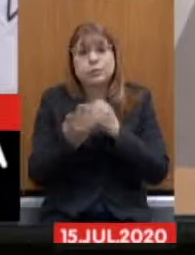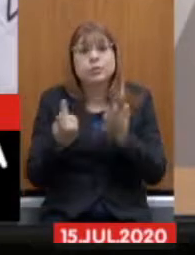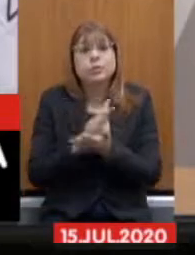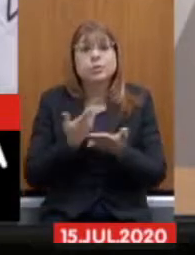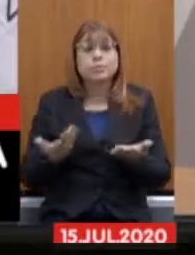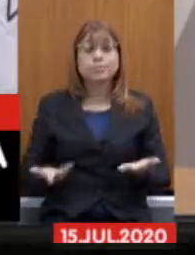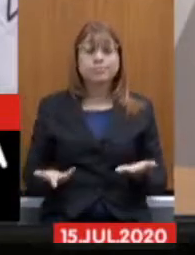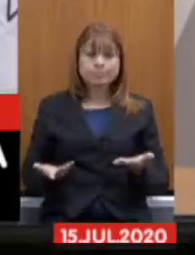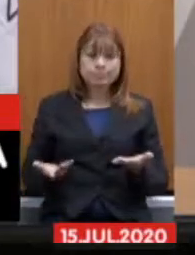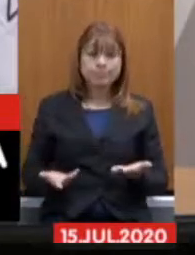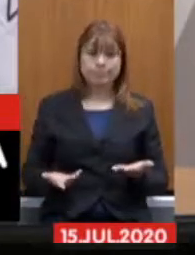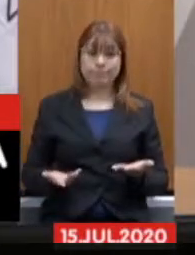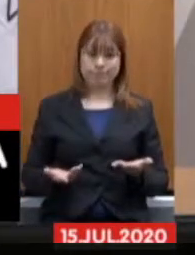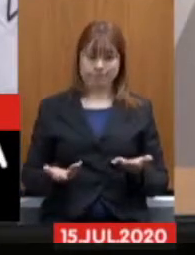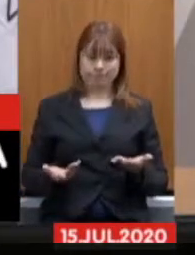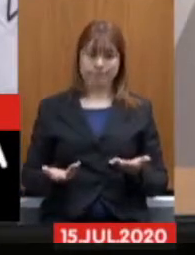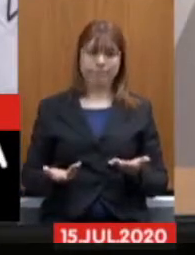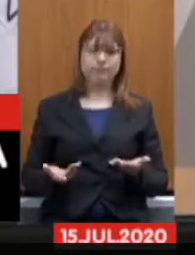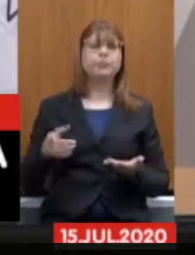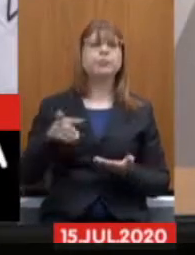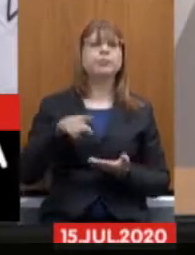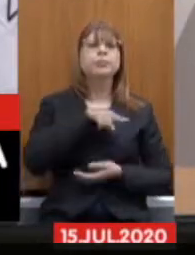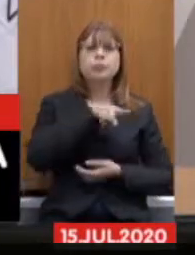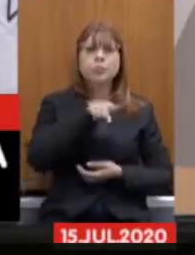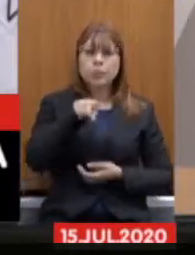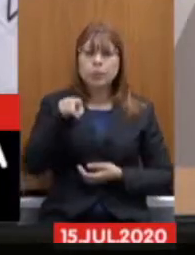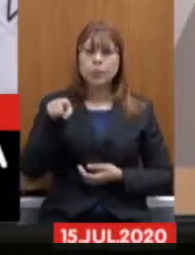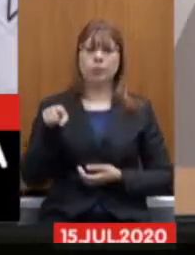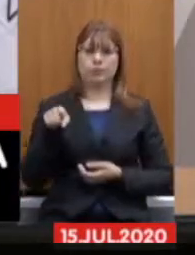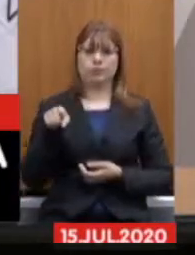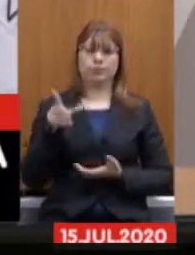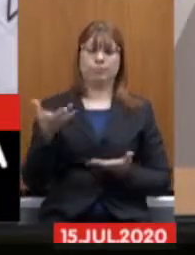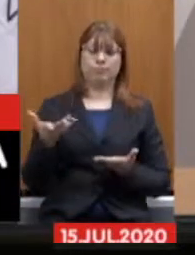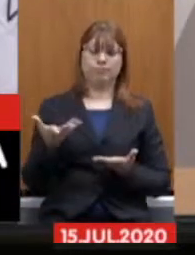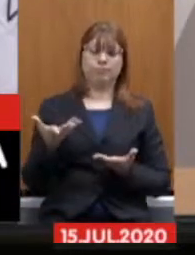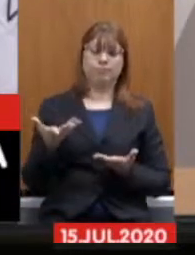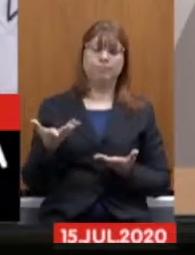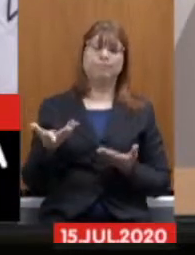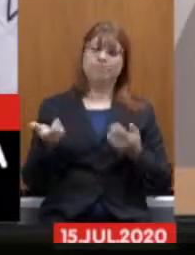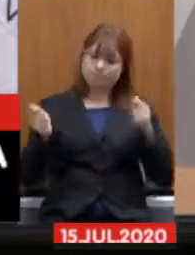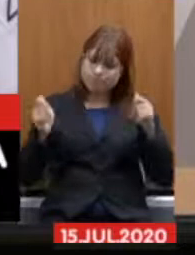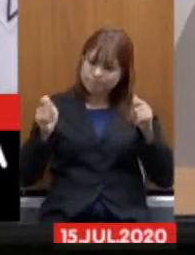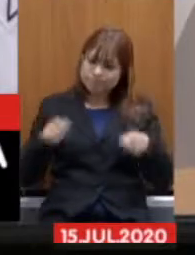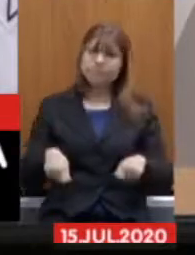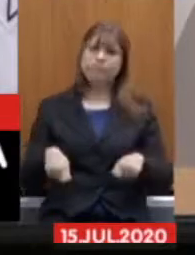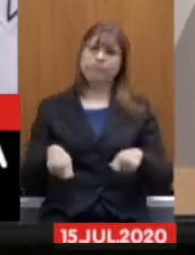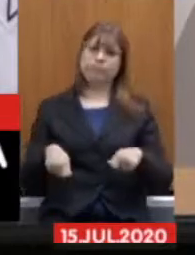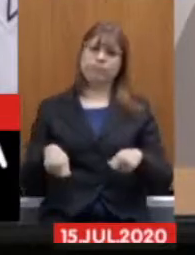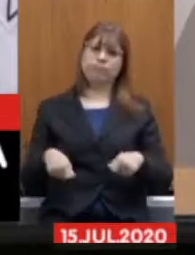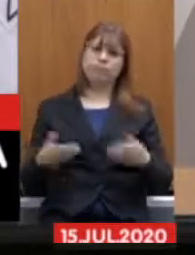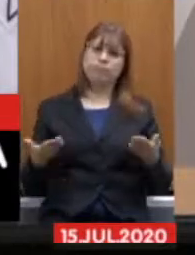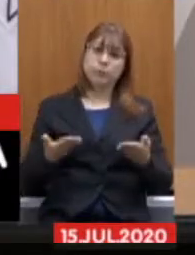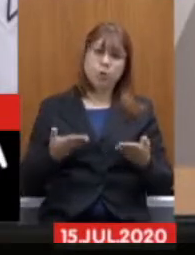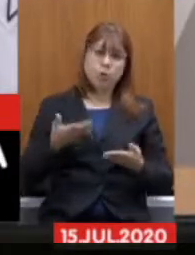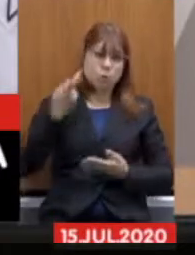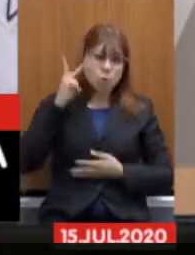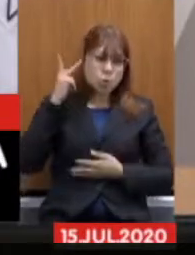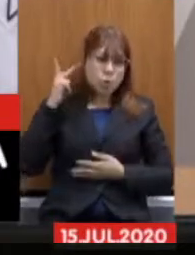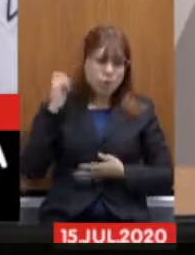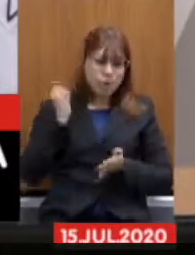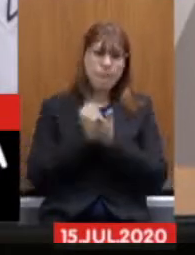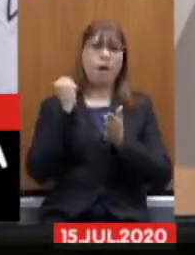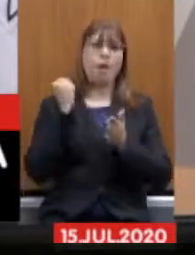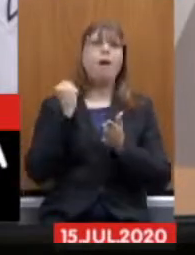parar e vocês têm a chance de entrar para a história